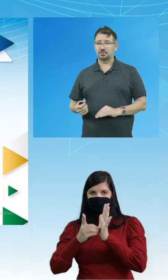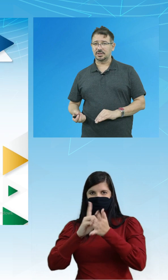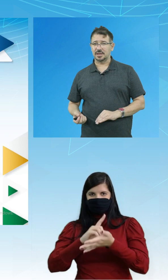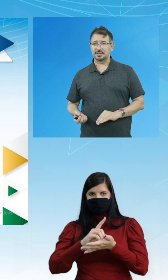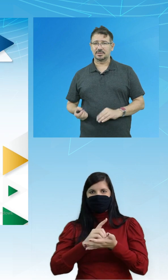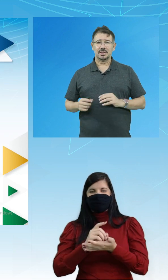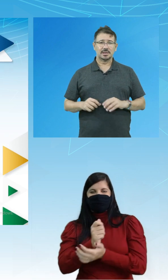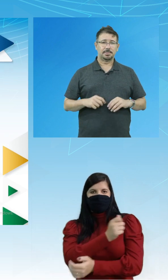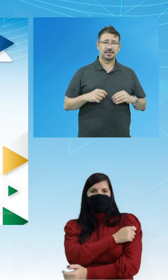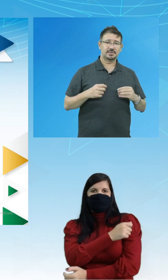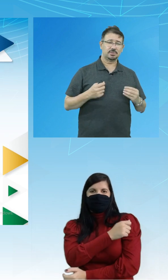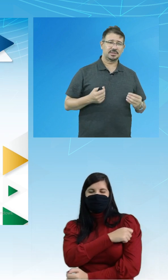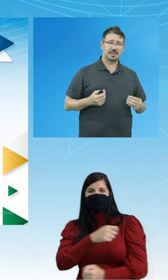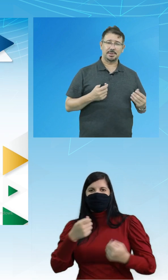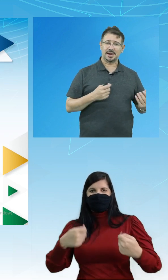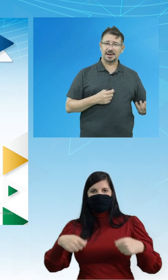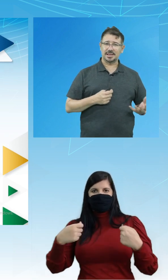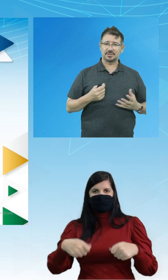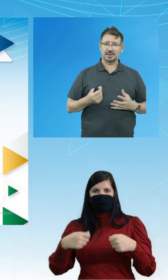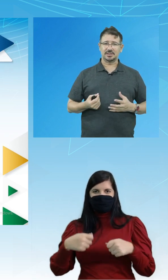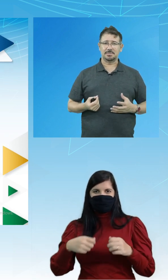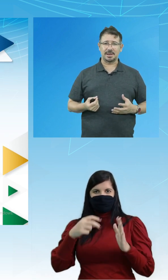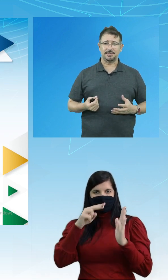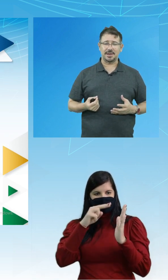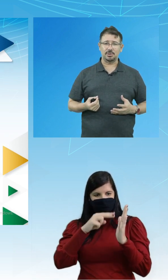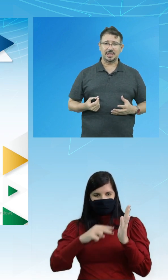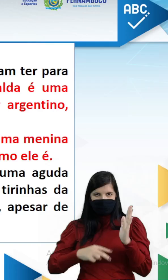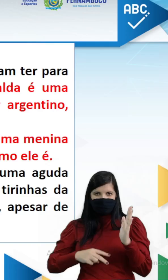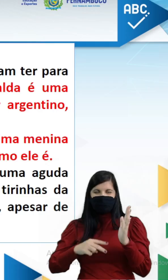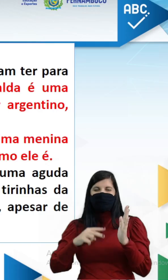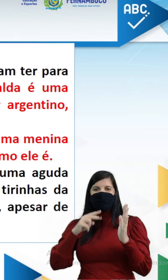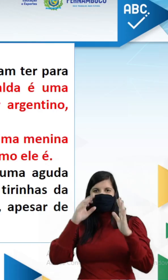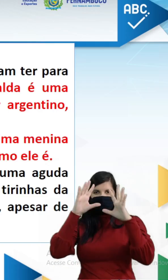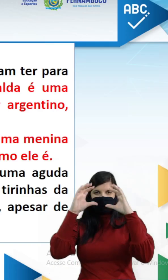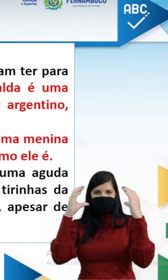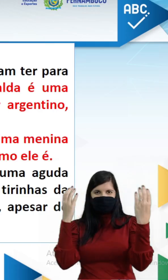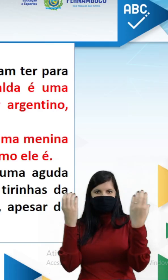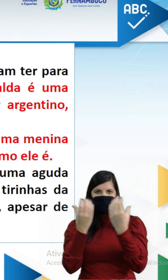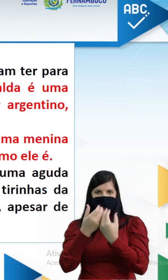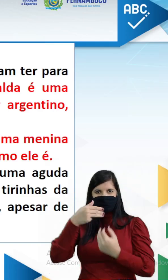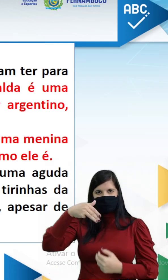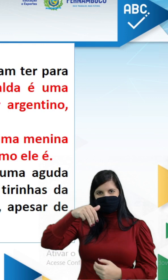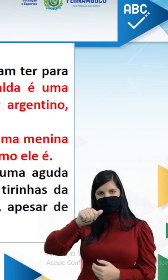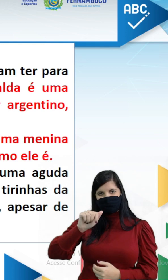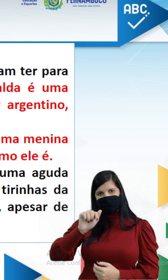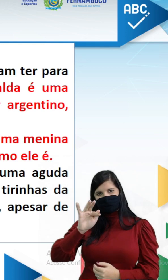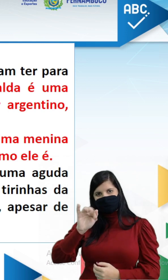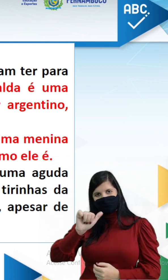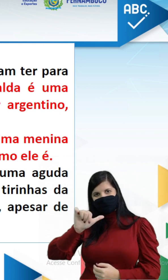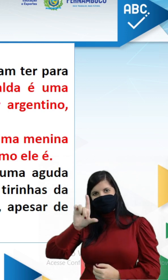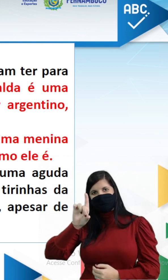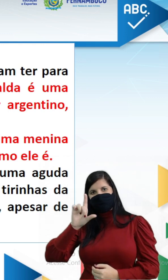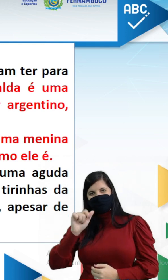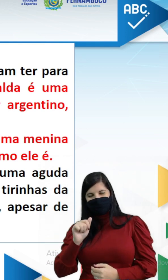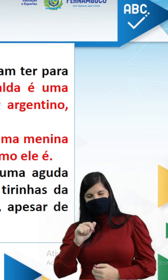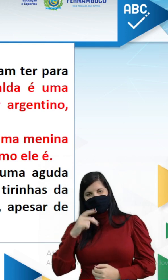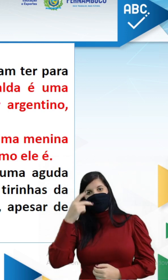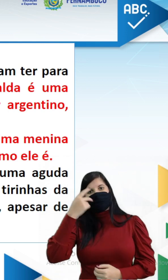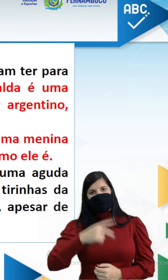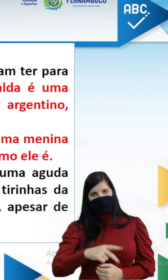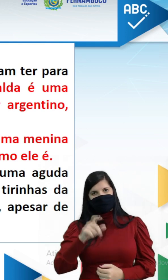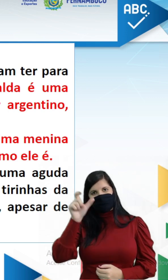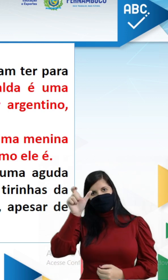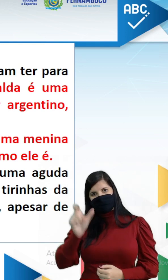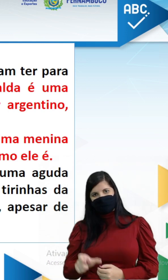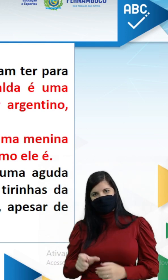os estudantes precisam ter para ler as tirinhas de Mafalda é saber que ela é uma personagem das tiras